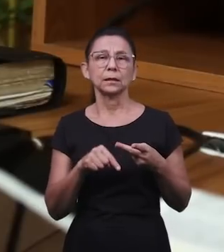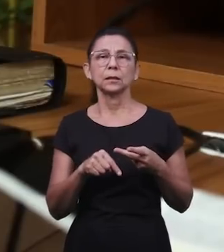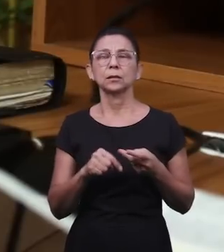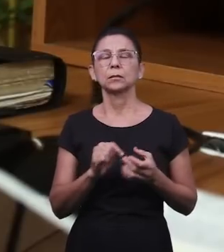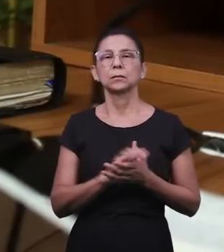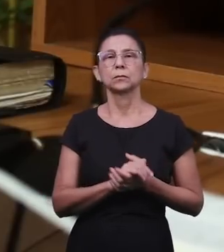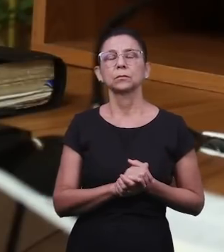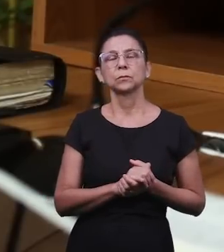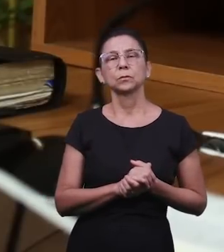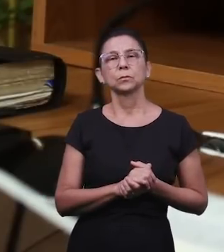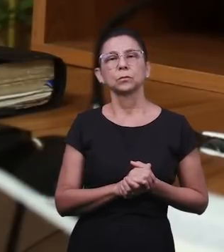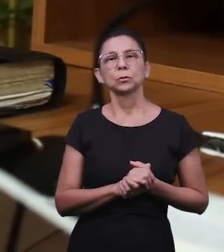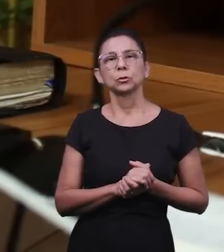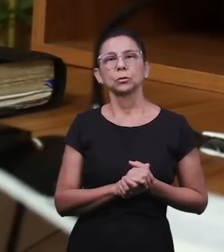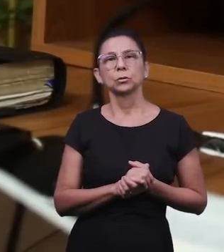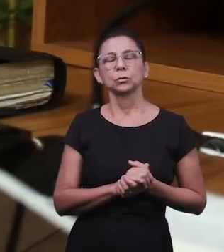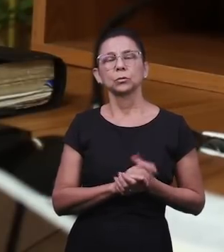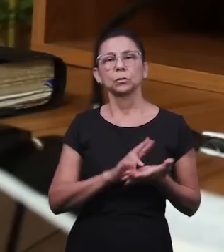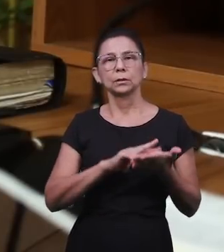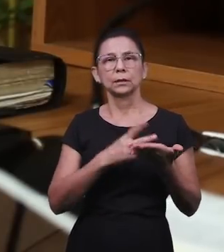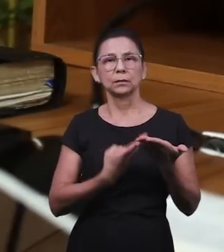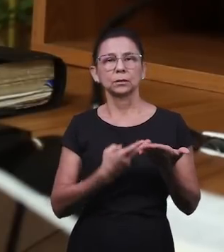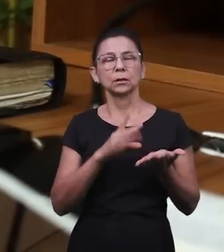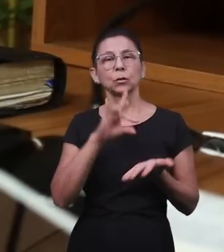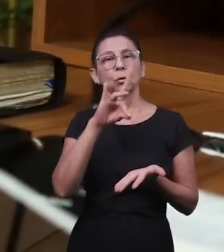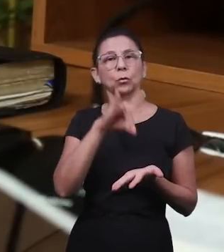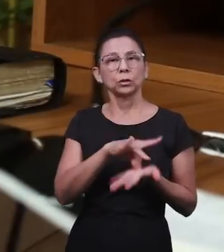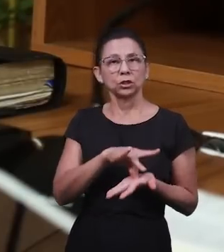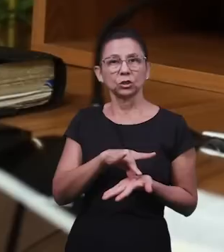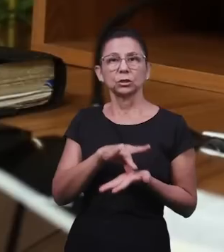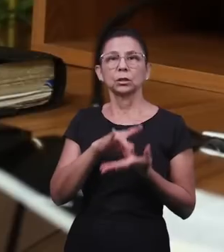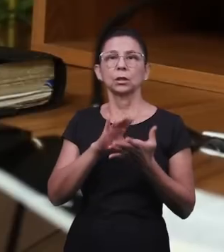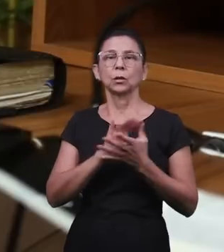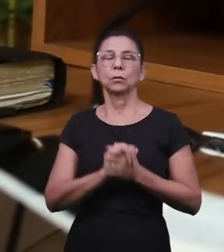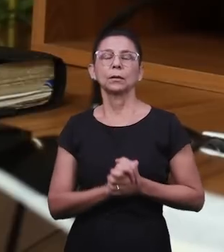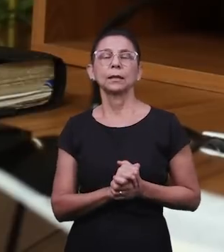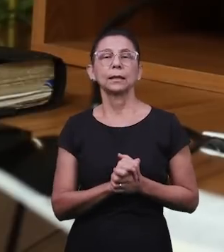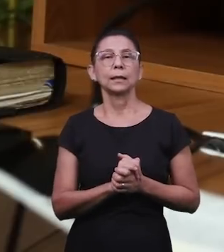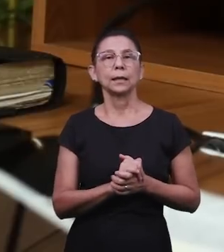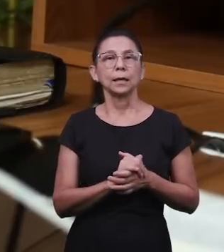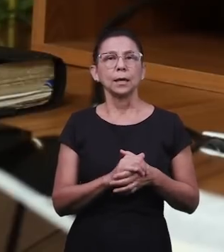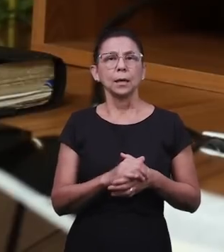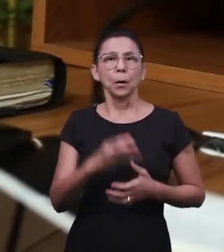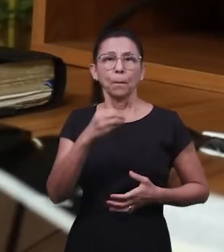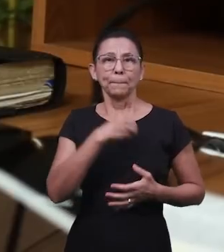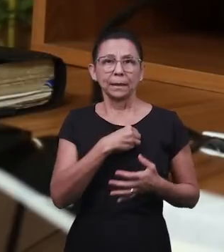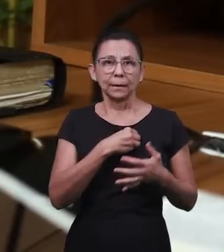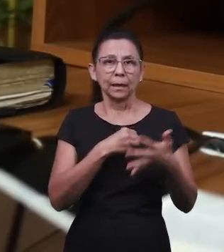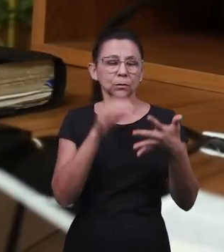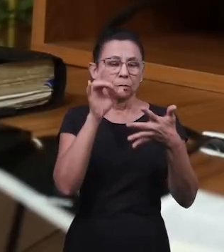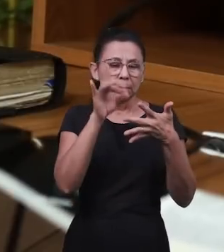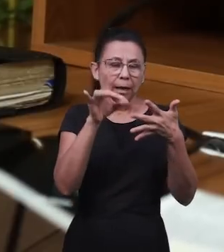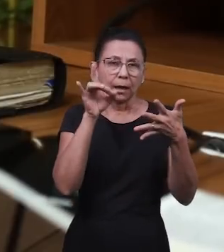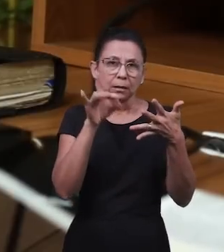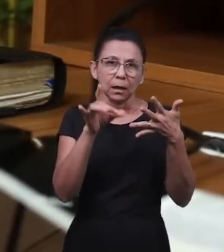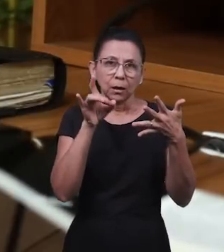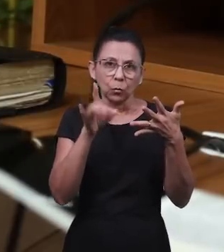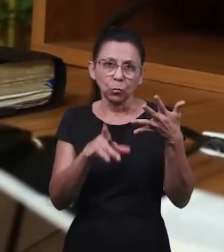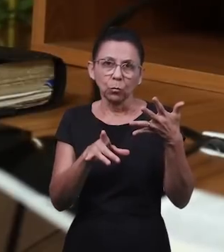original, fala sobre é a confissão de cada pecado. Cada pecado. Nós estamos aí, eu lembro de